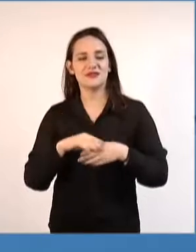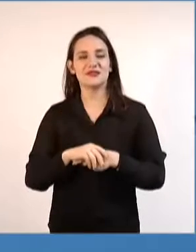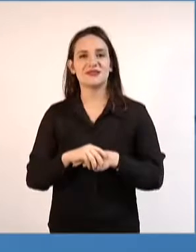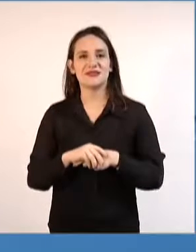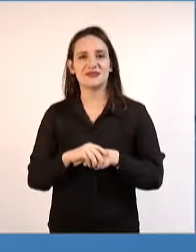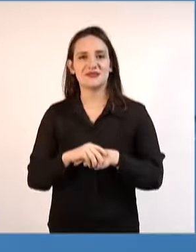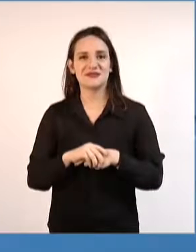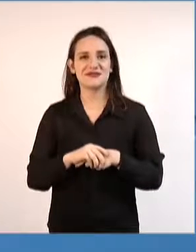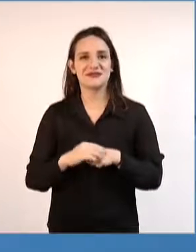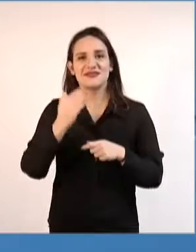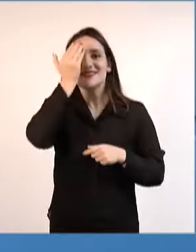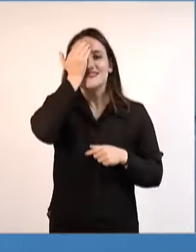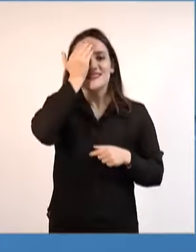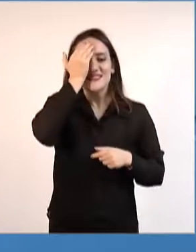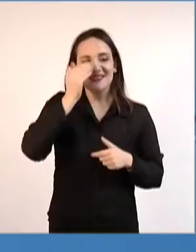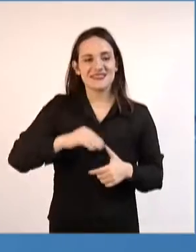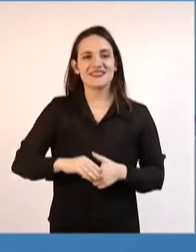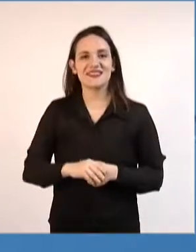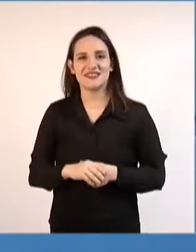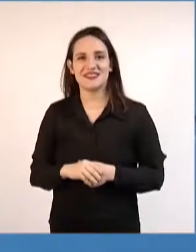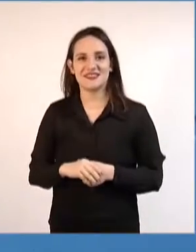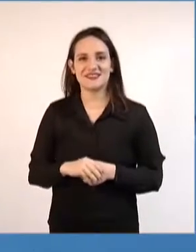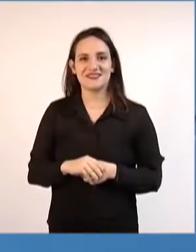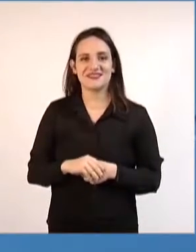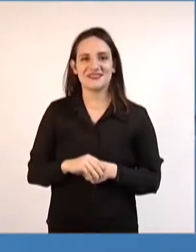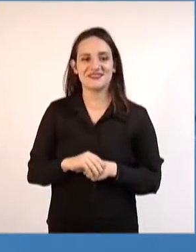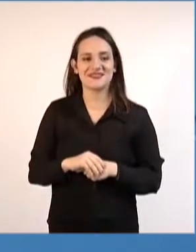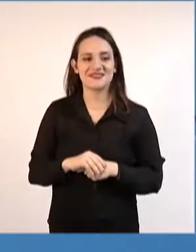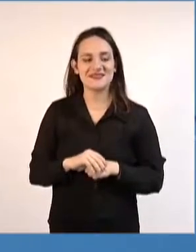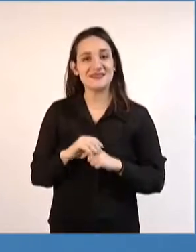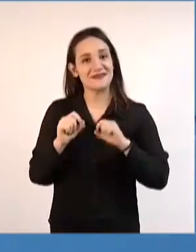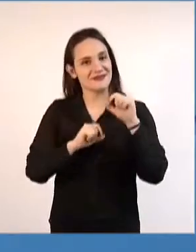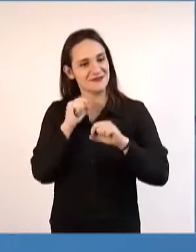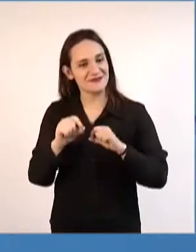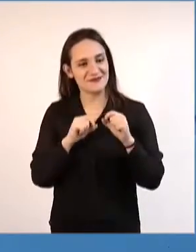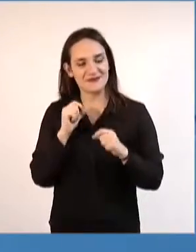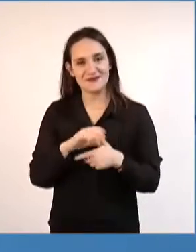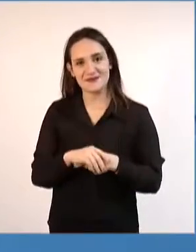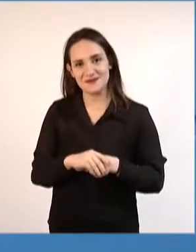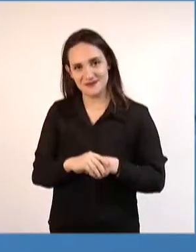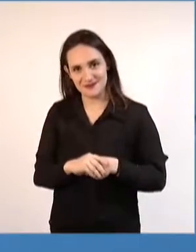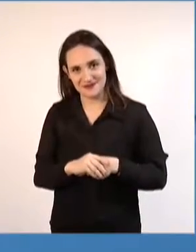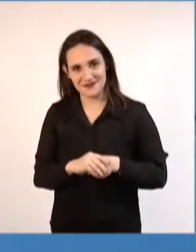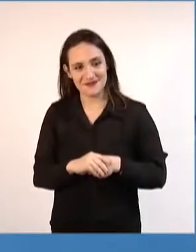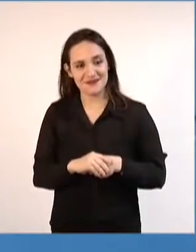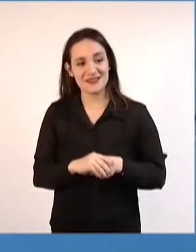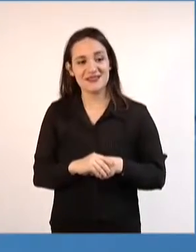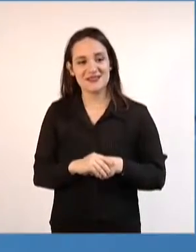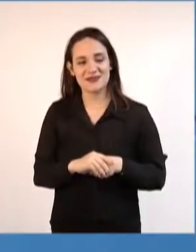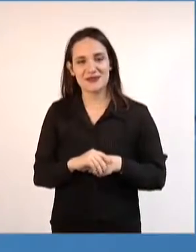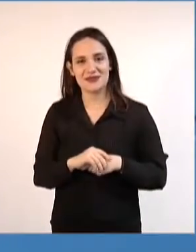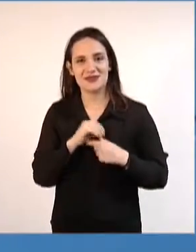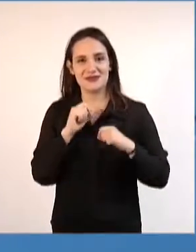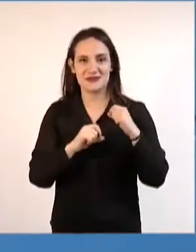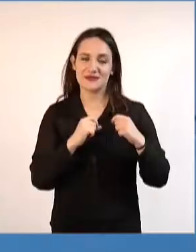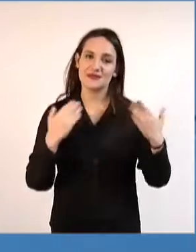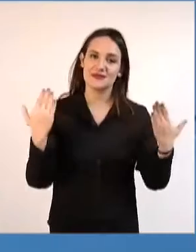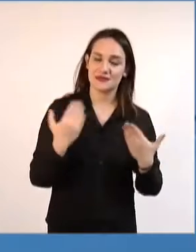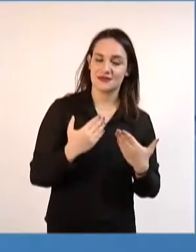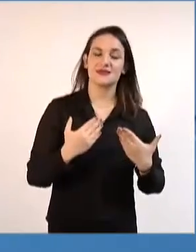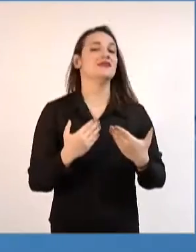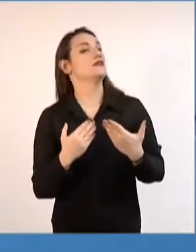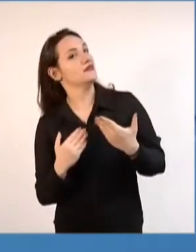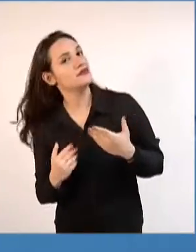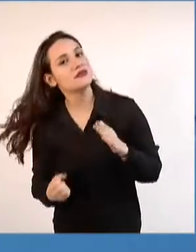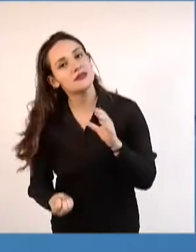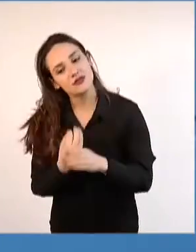Penha, que ousou, né, com o que sofreu, o que aconteceu com ela, criar, uma insistência dela, foi criada